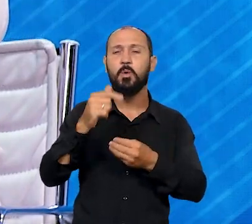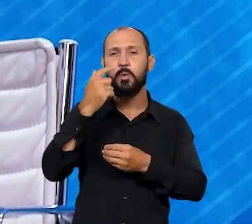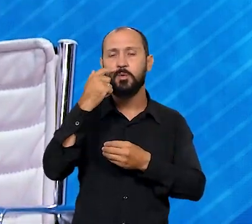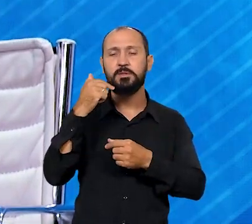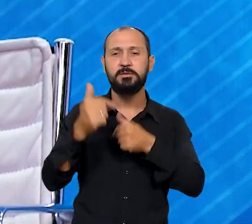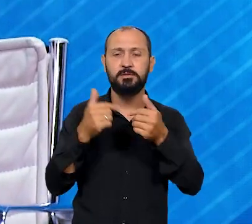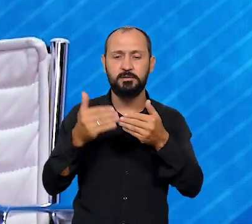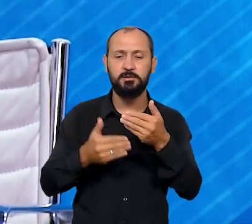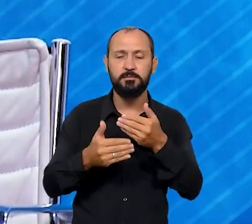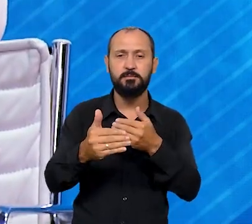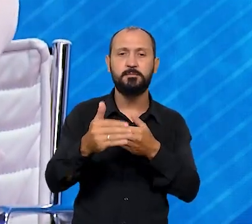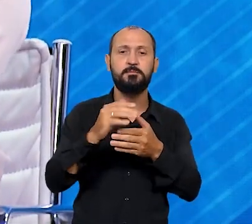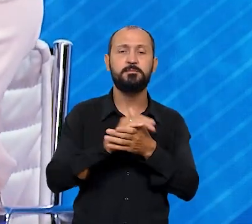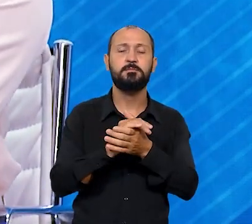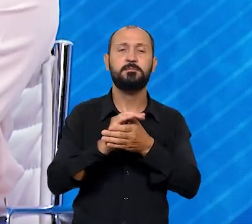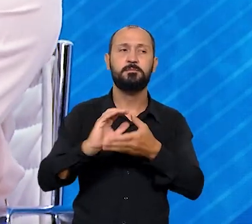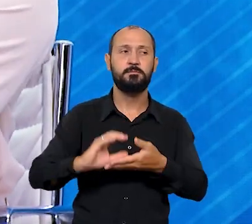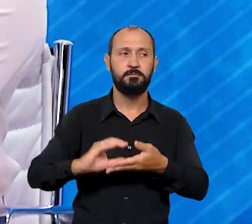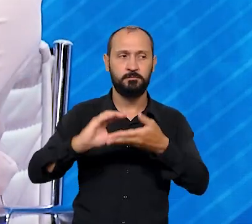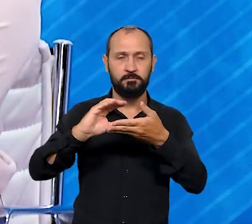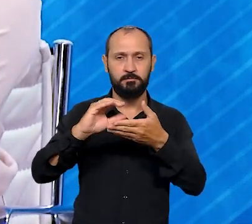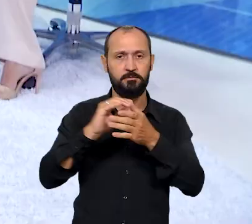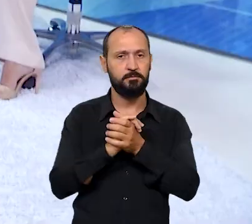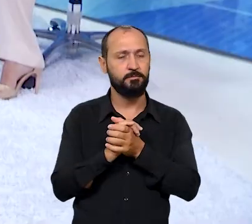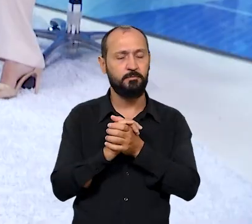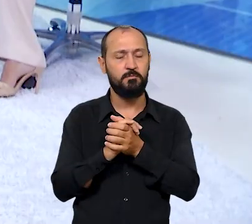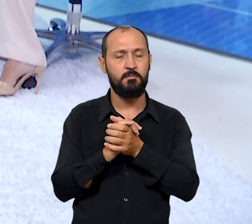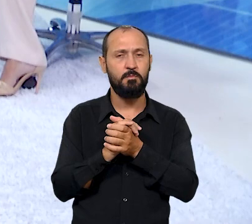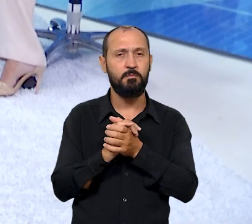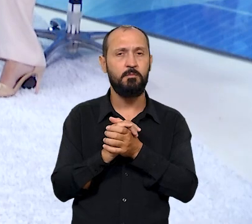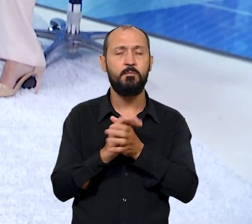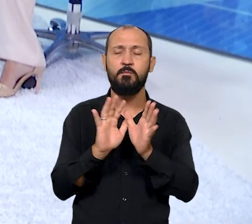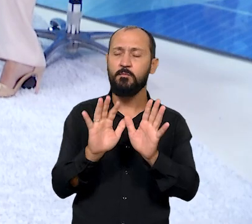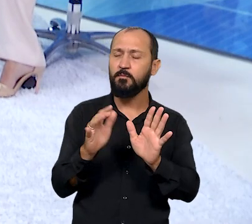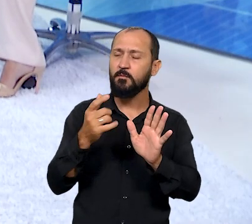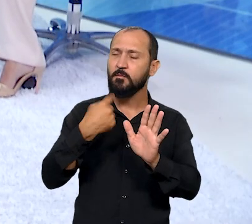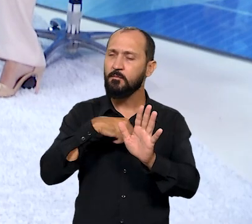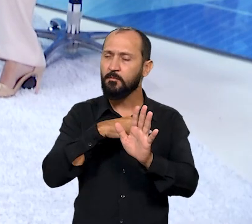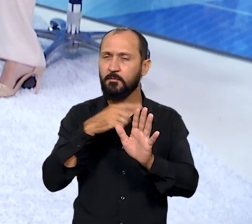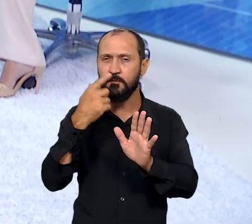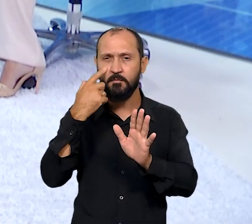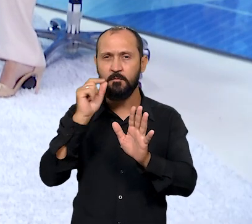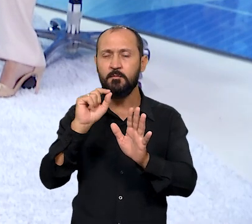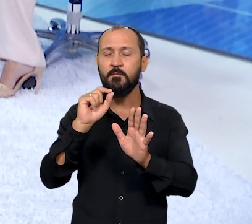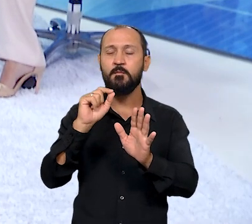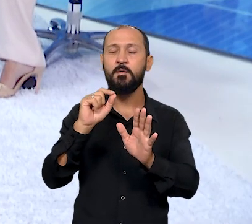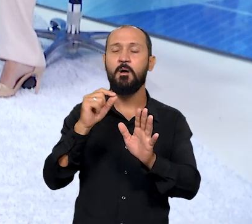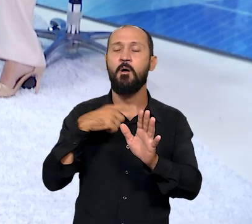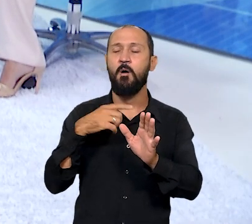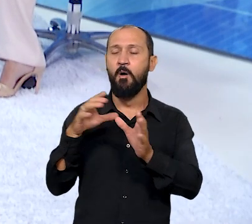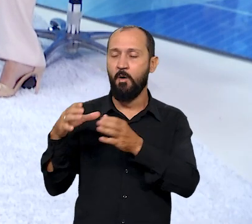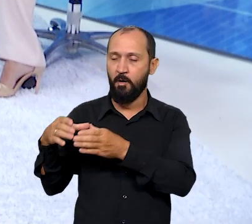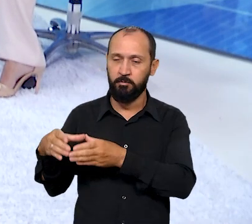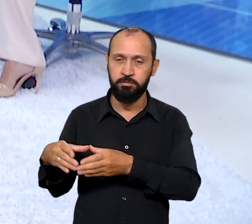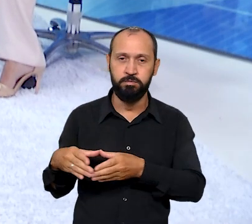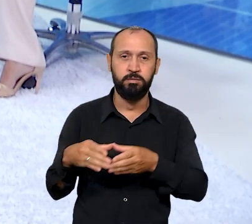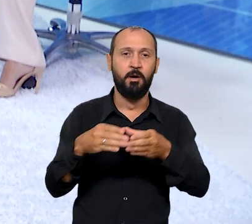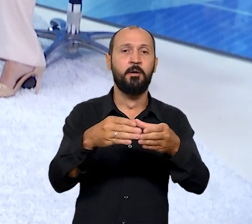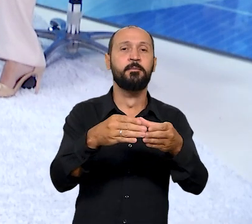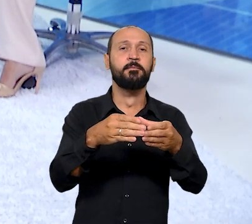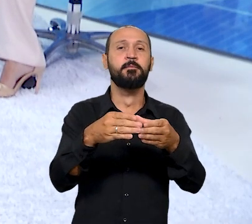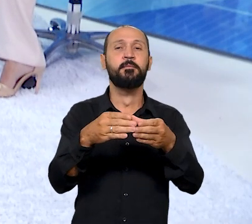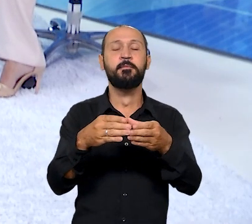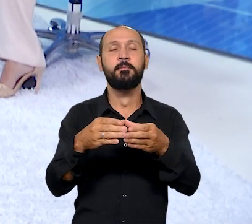Como que é desenvolvido esse trabalho pela comissão? Nós, na medida do possível, né, deslocamos os